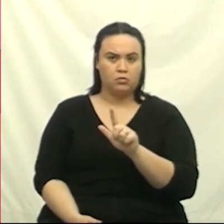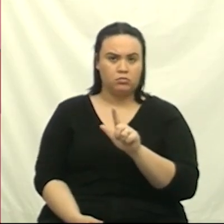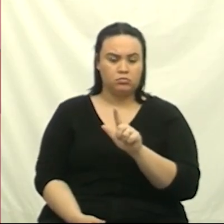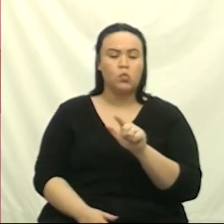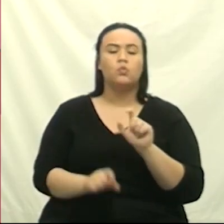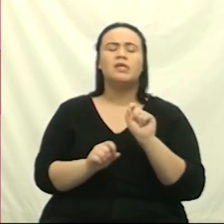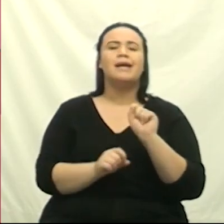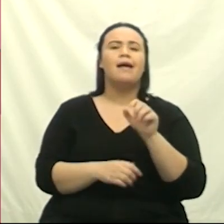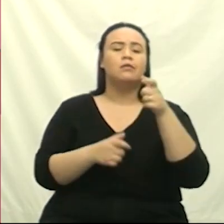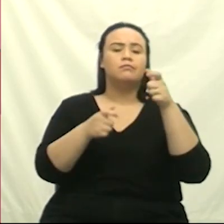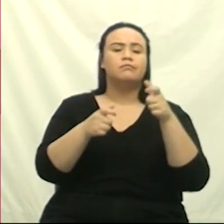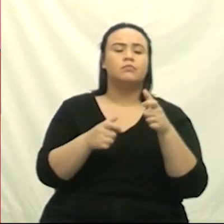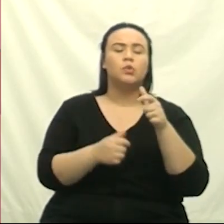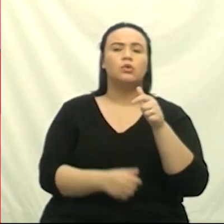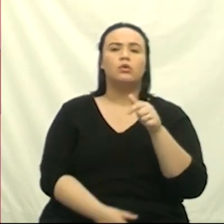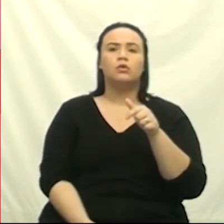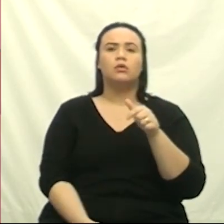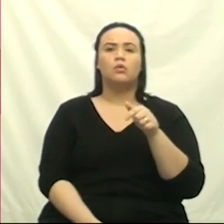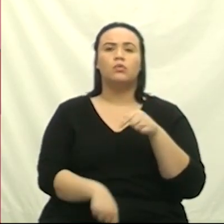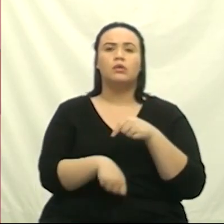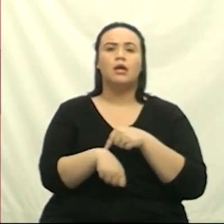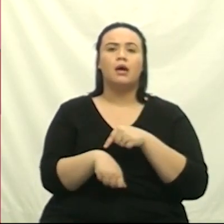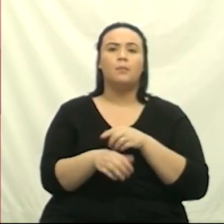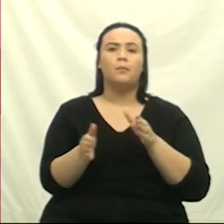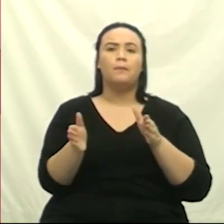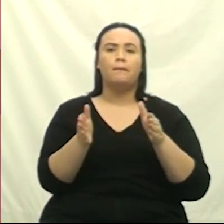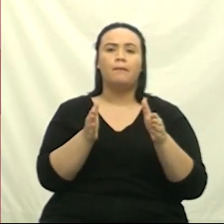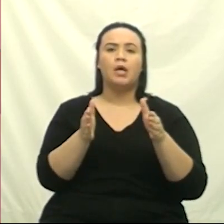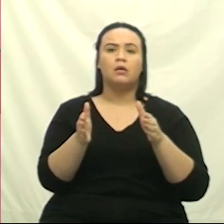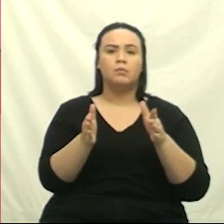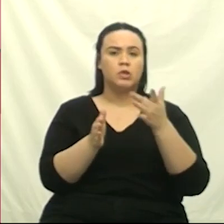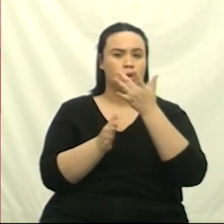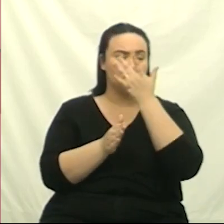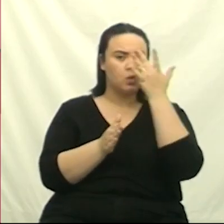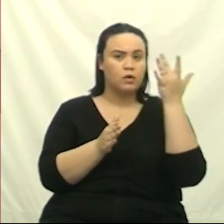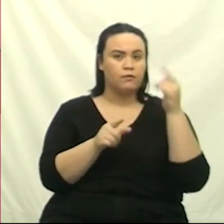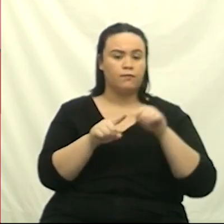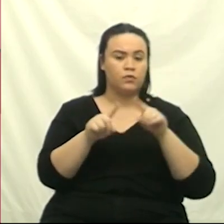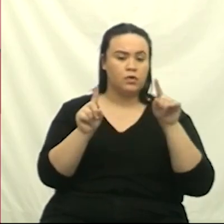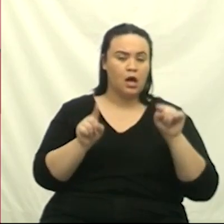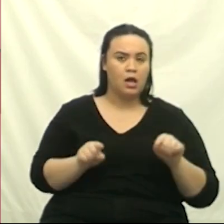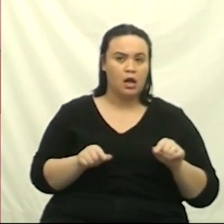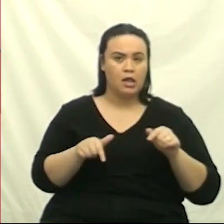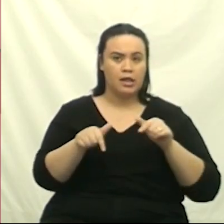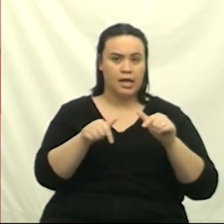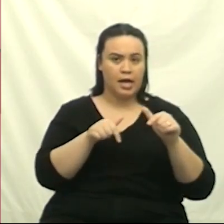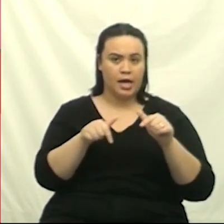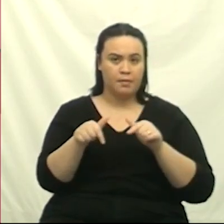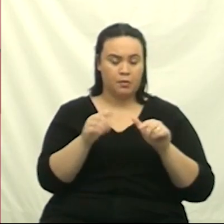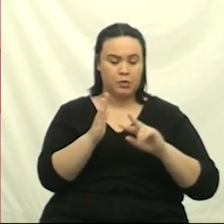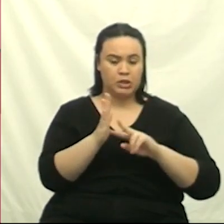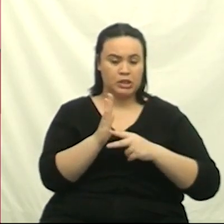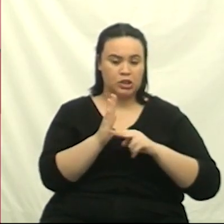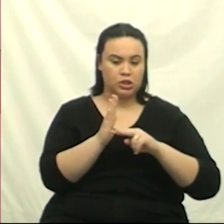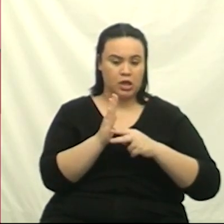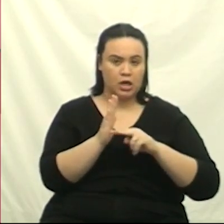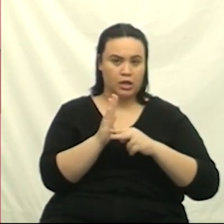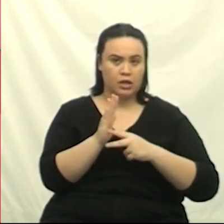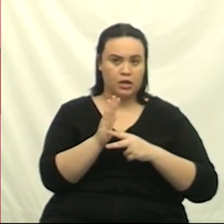menos que o tempo em que esses servidores poderão estar trabalhando pelo sindicato